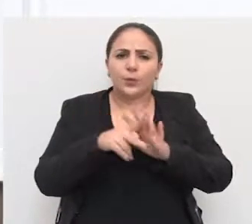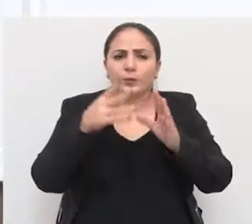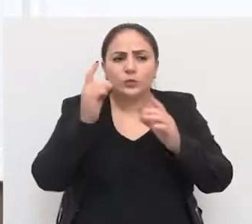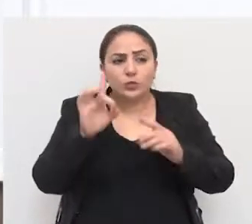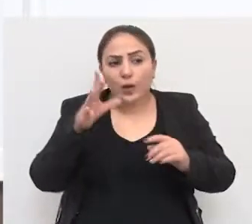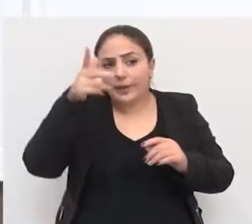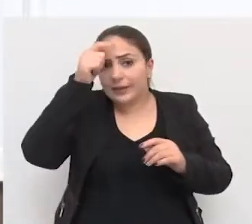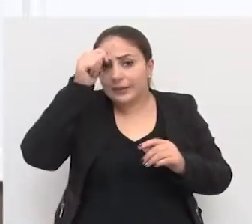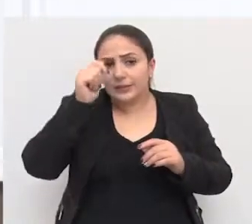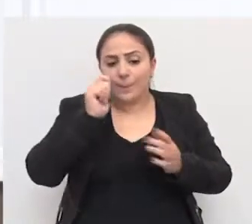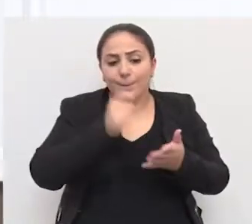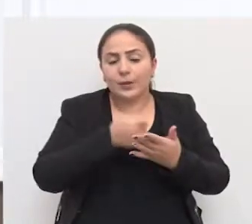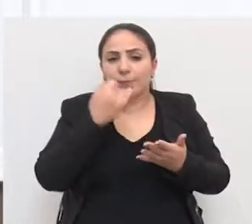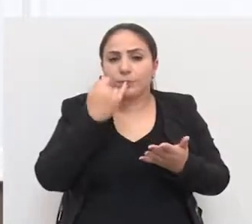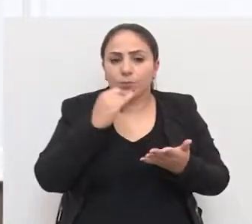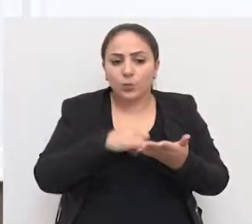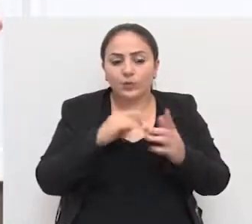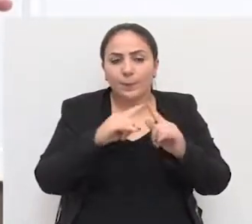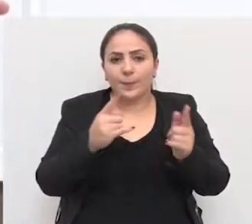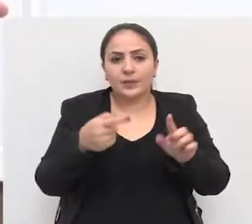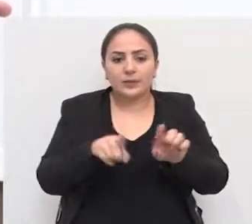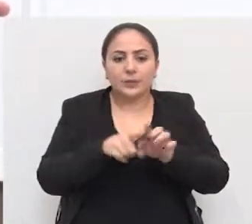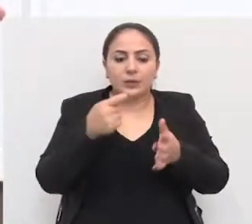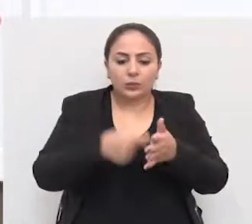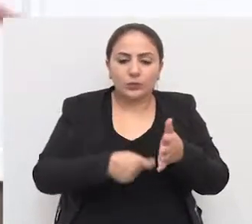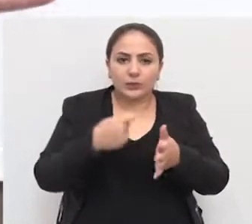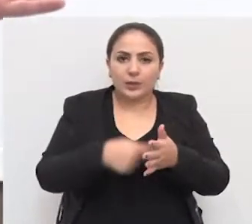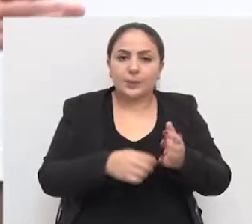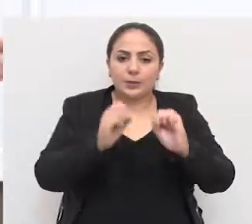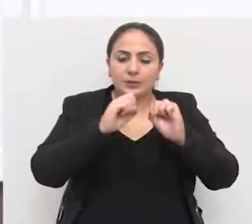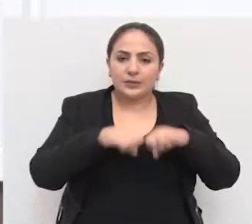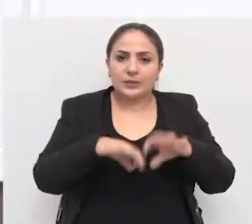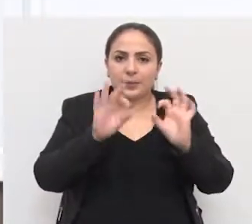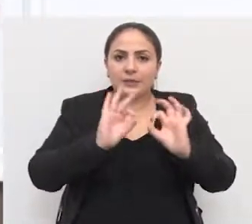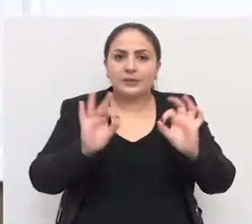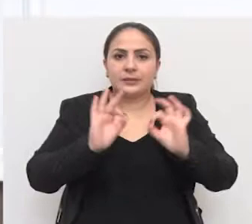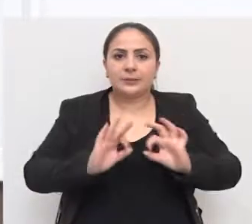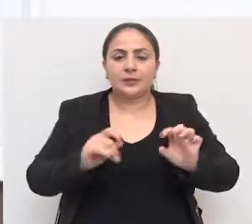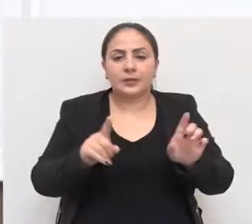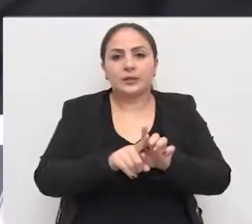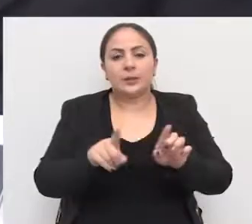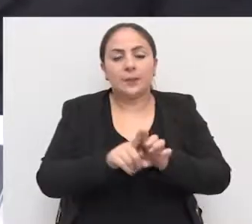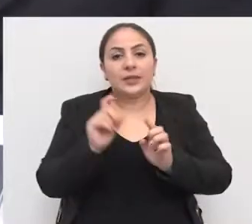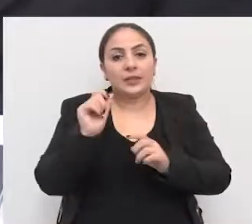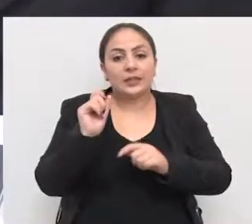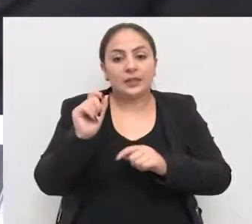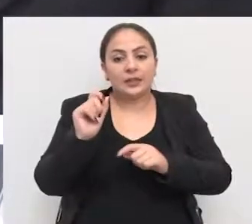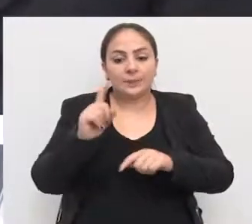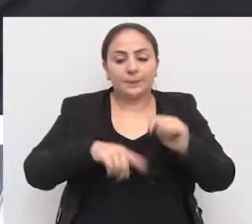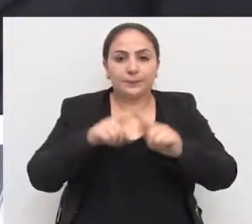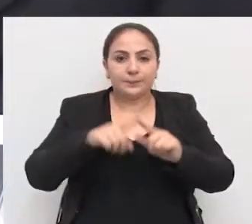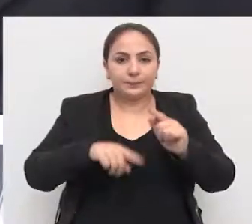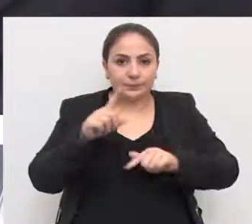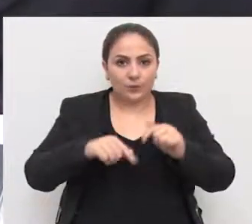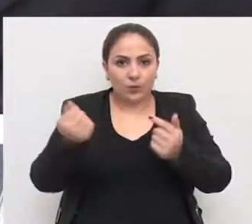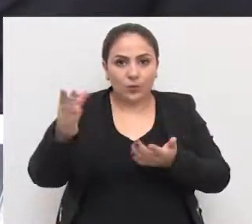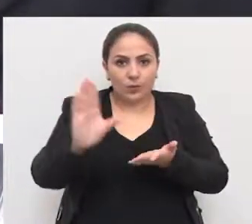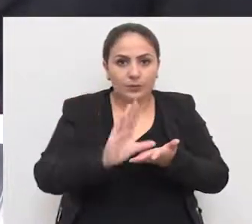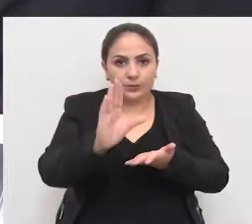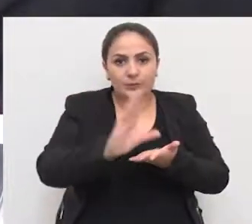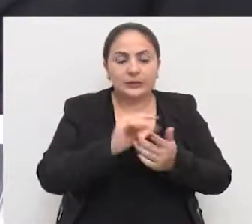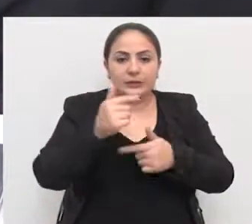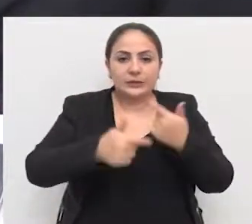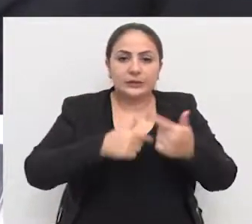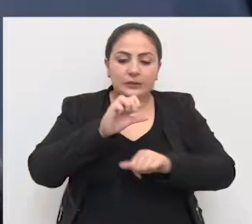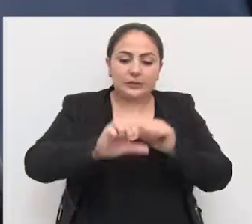não é depreciar o pagamento de impostos, mas lutar por um sistema simplificado e para que os recursos arrecadados